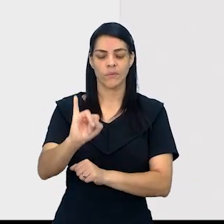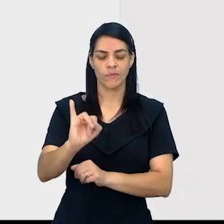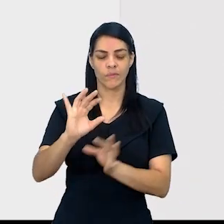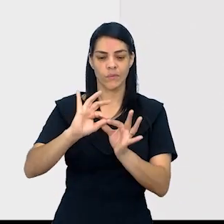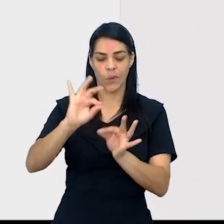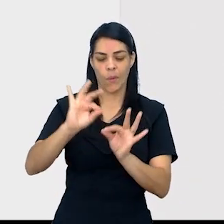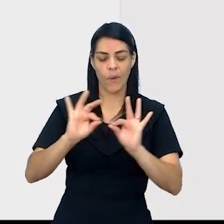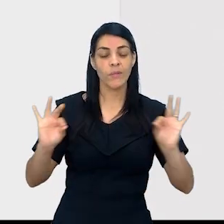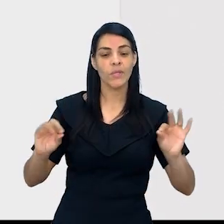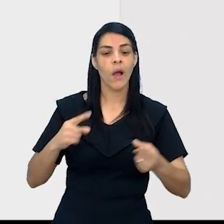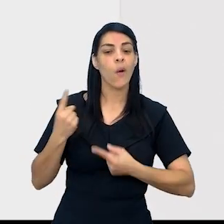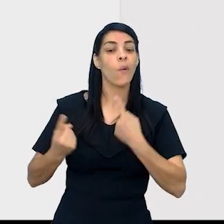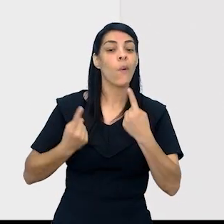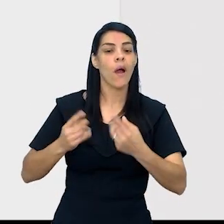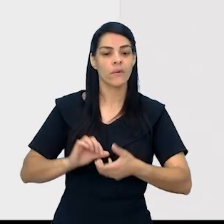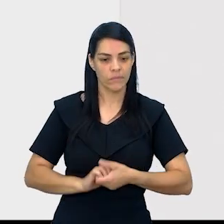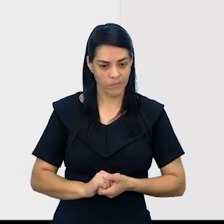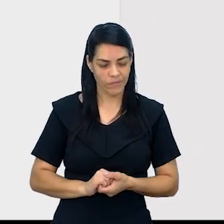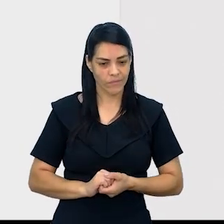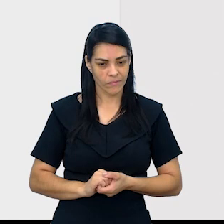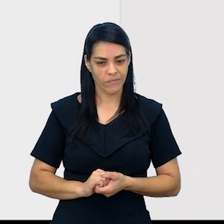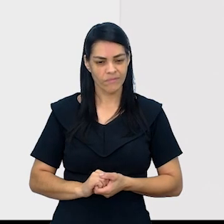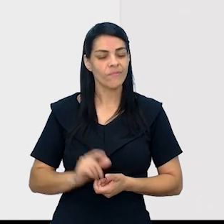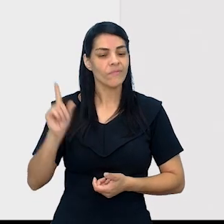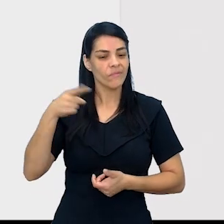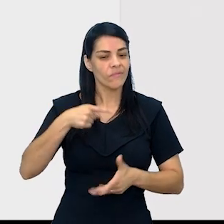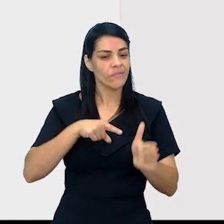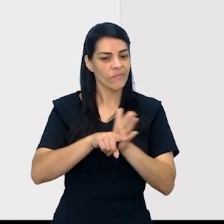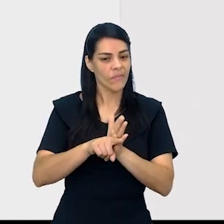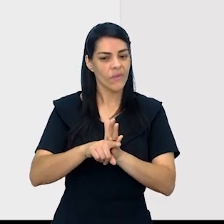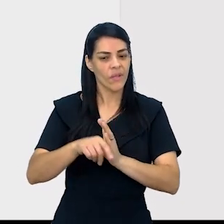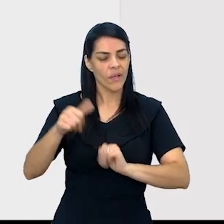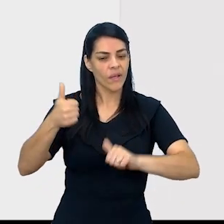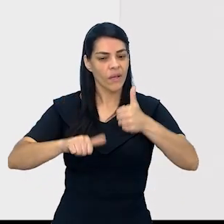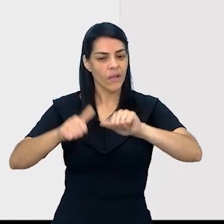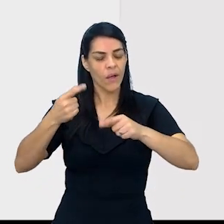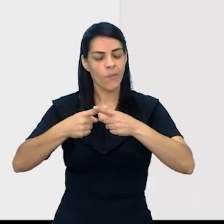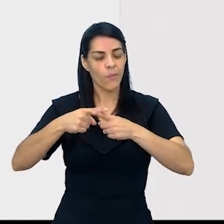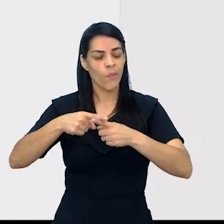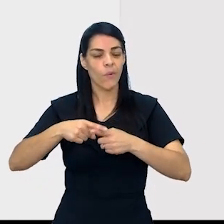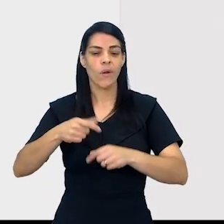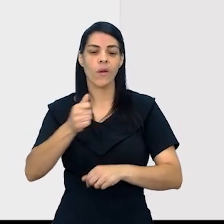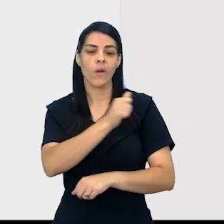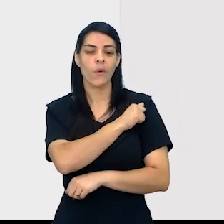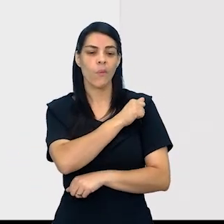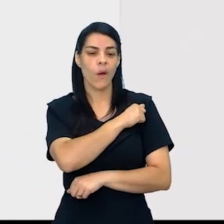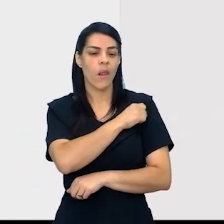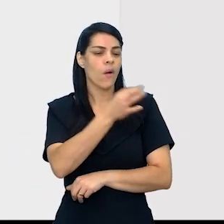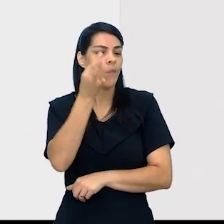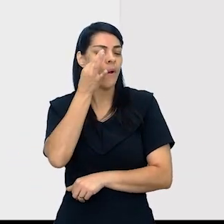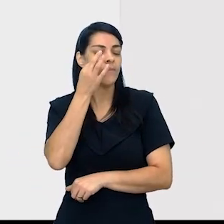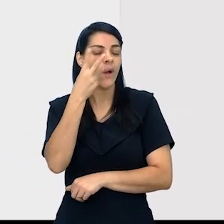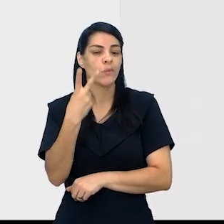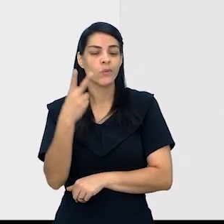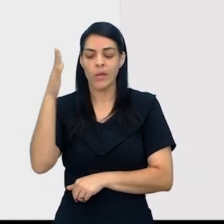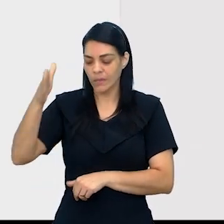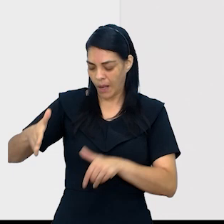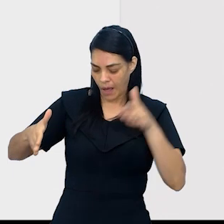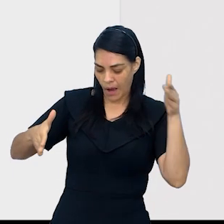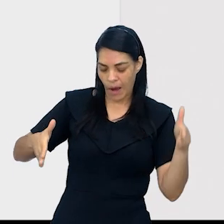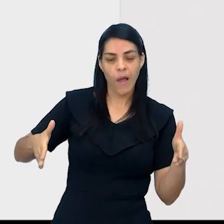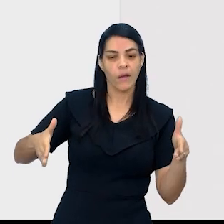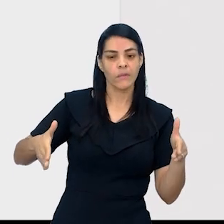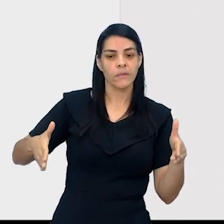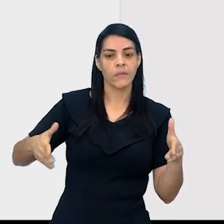medida né então é uma questão de análise porque o aluno vai observar aí os dois lados né sendo que um deles tem